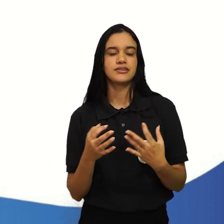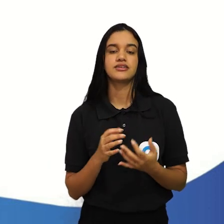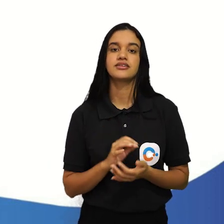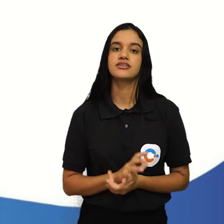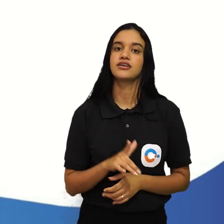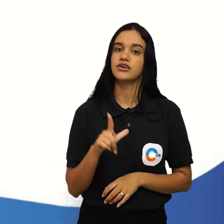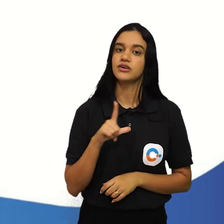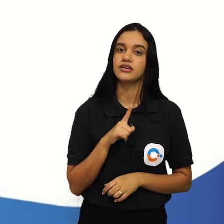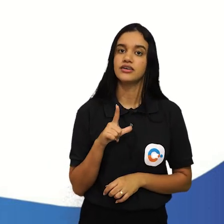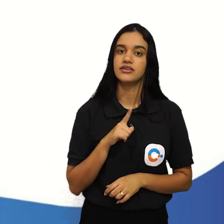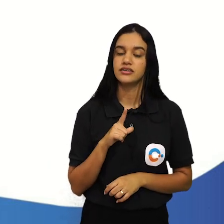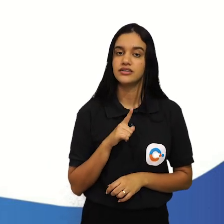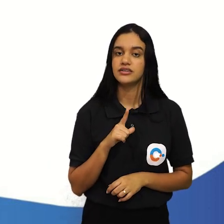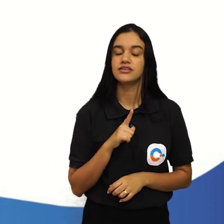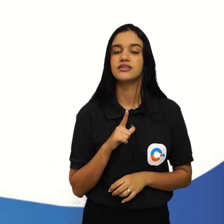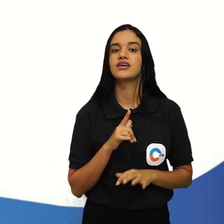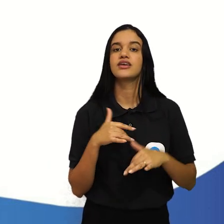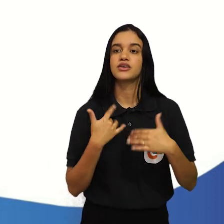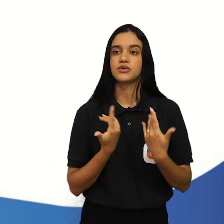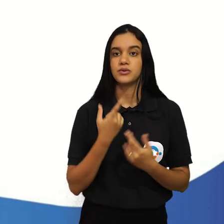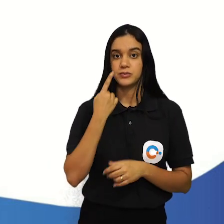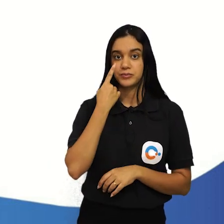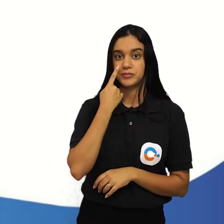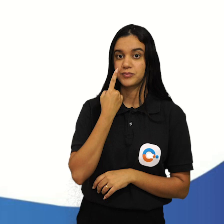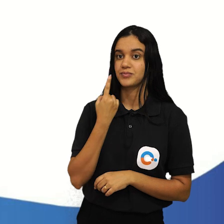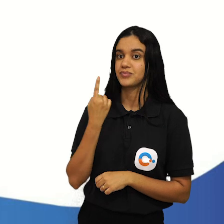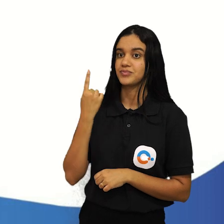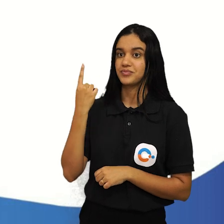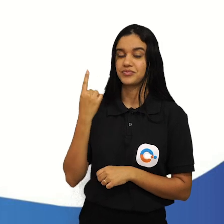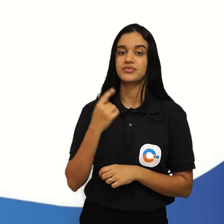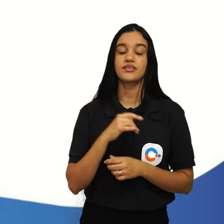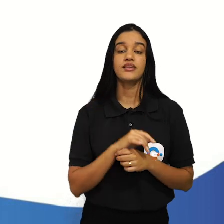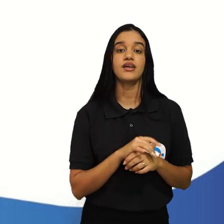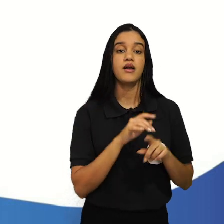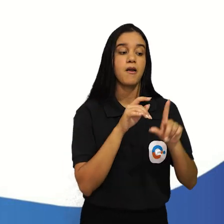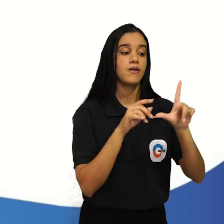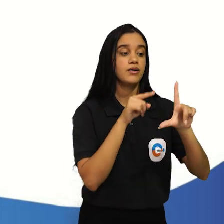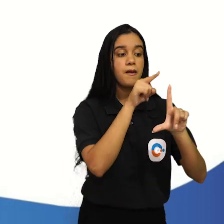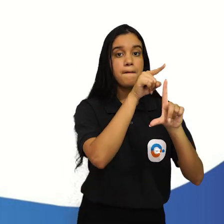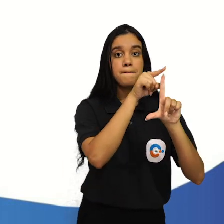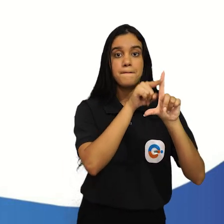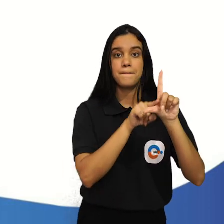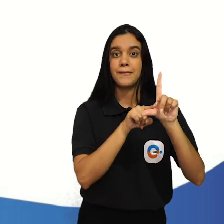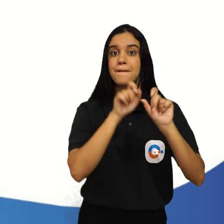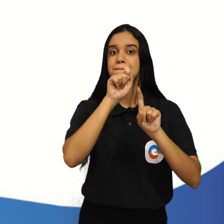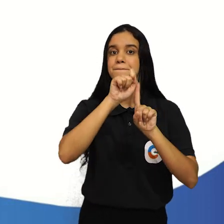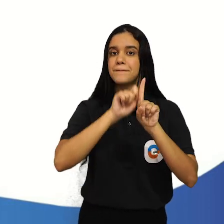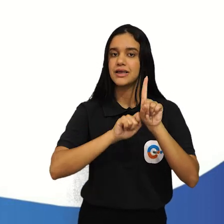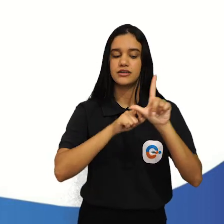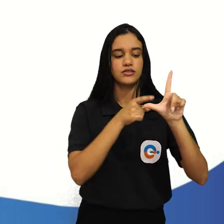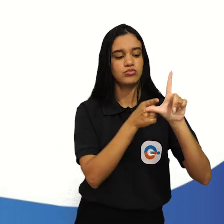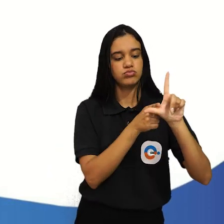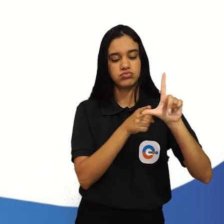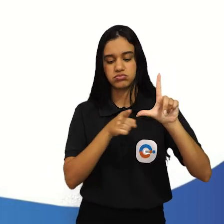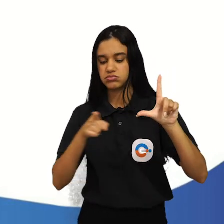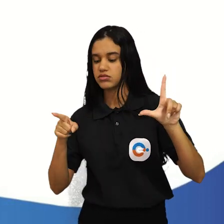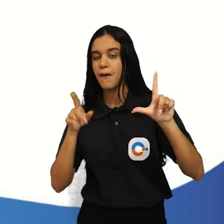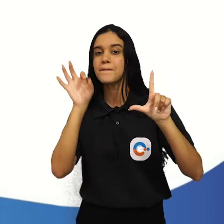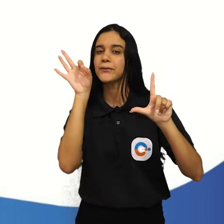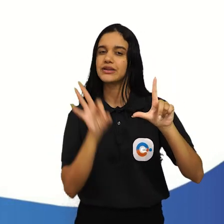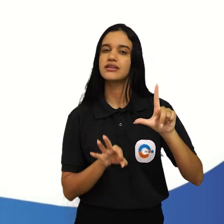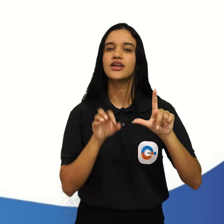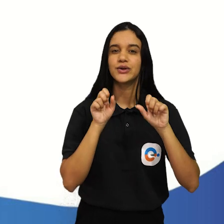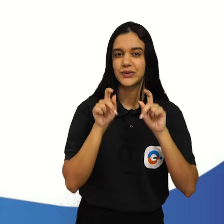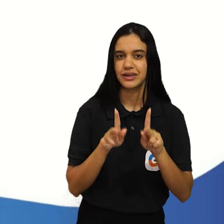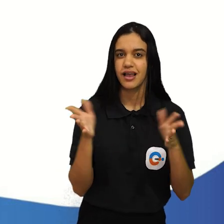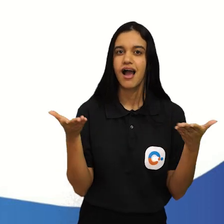que eu tenho aí no eixo horizontal meses e no eixo vertical porcentagens, beleza?